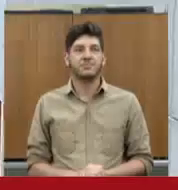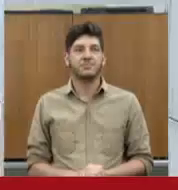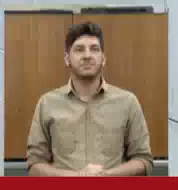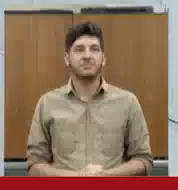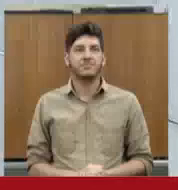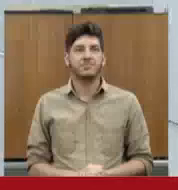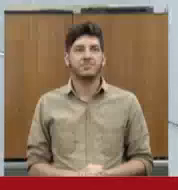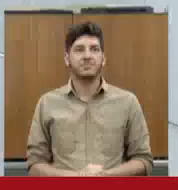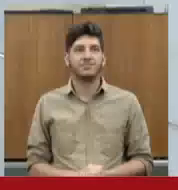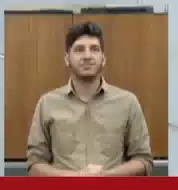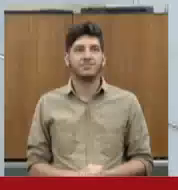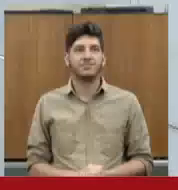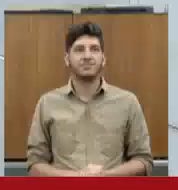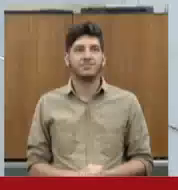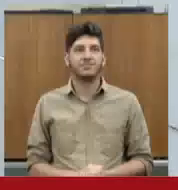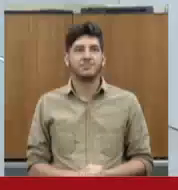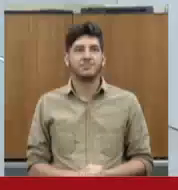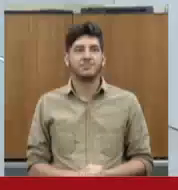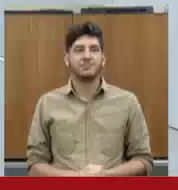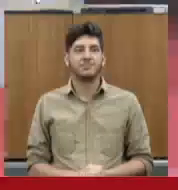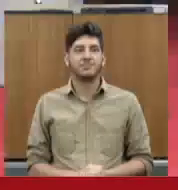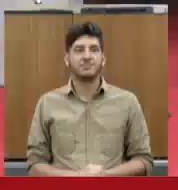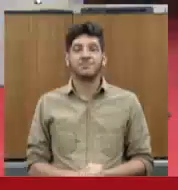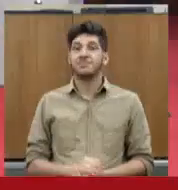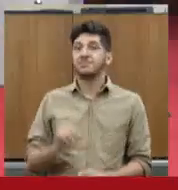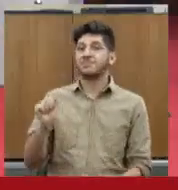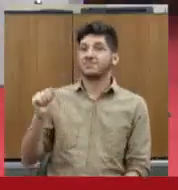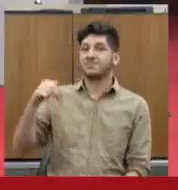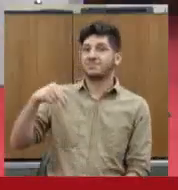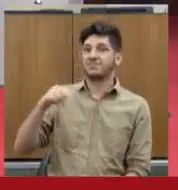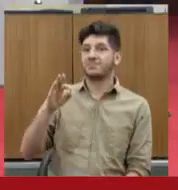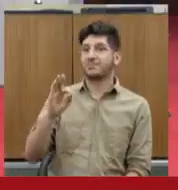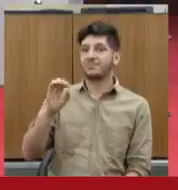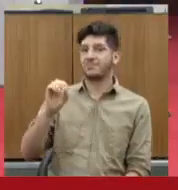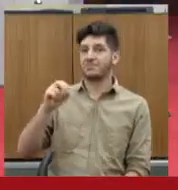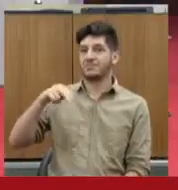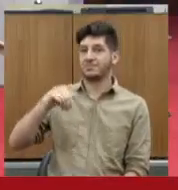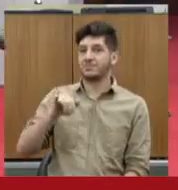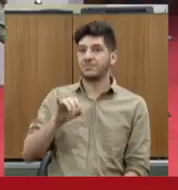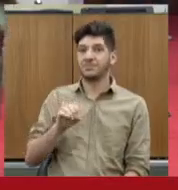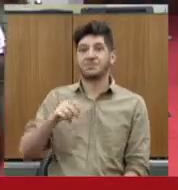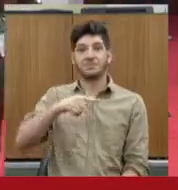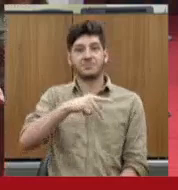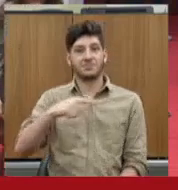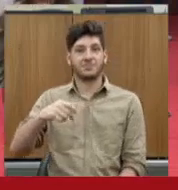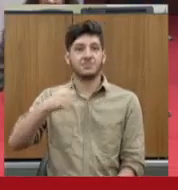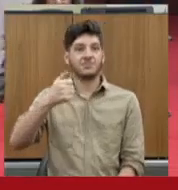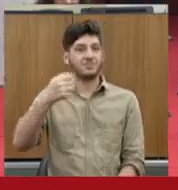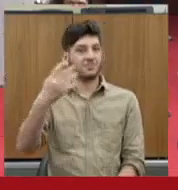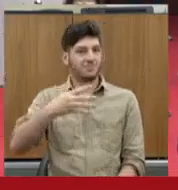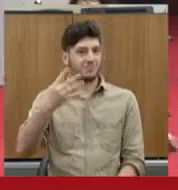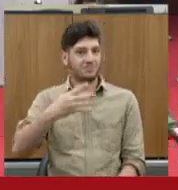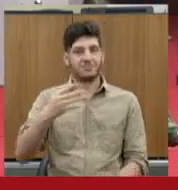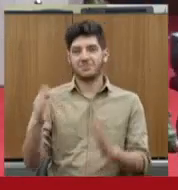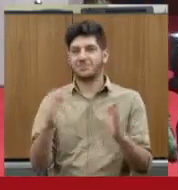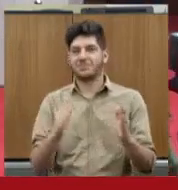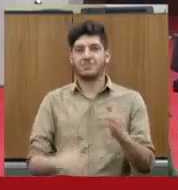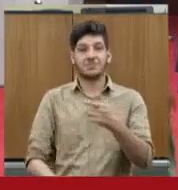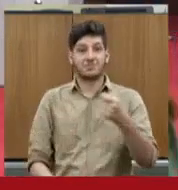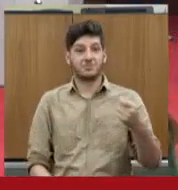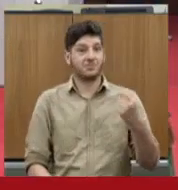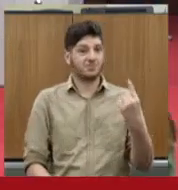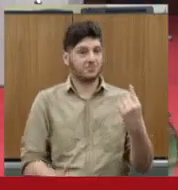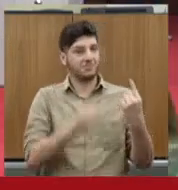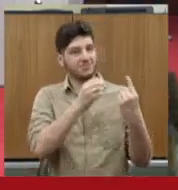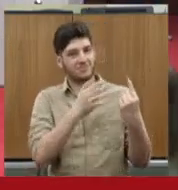Nosso homenageado Antônio Júlio, presidente da 14ª Legislatura 2001 a